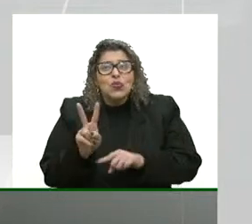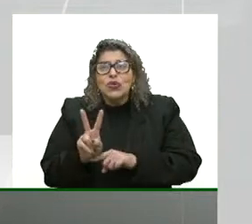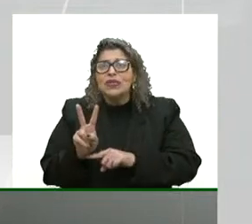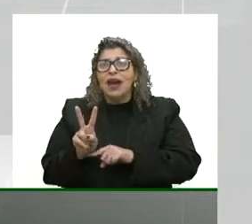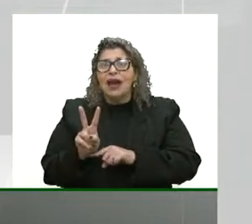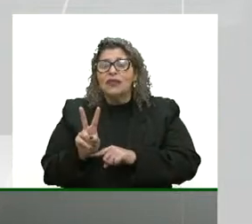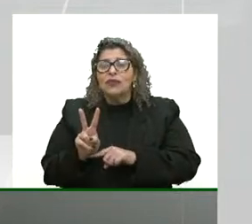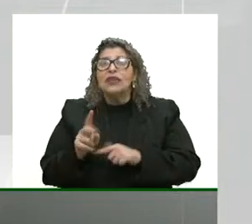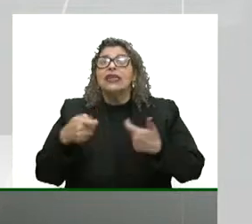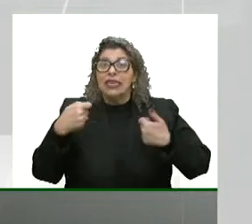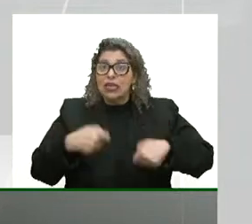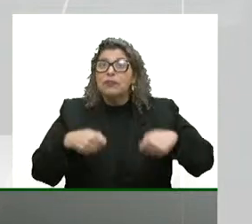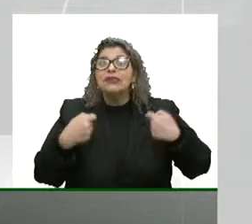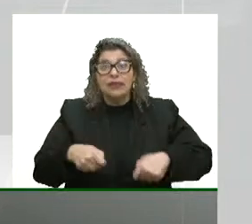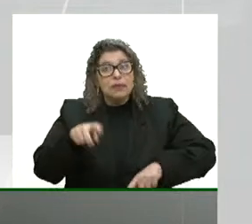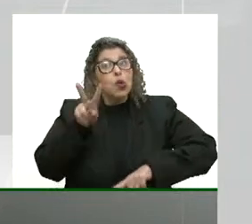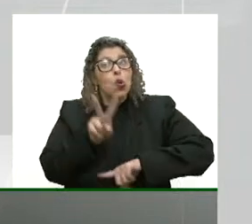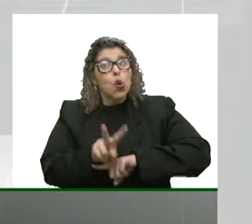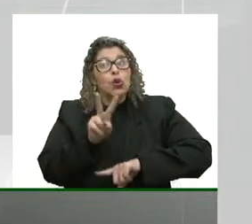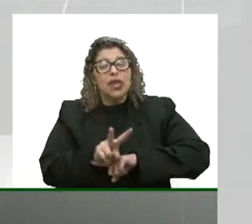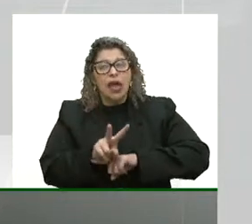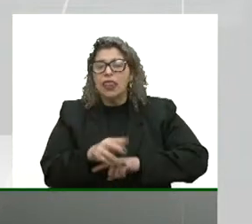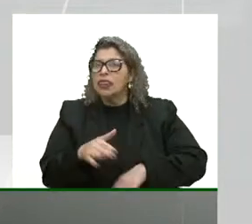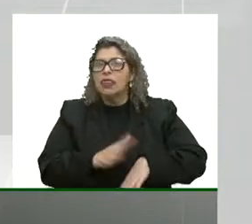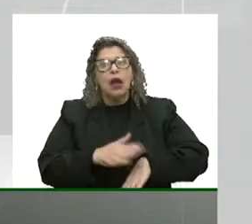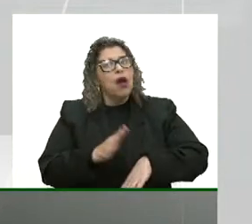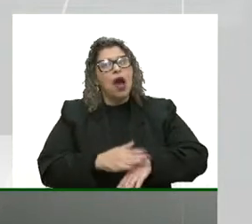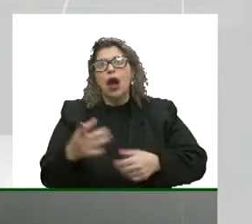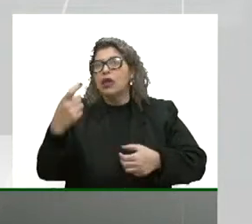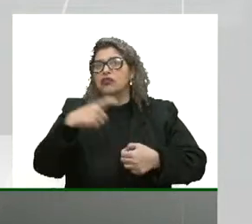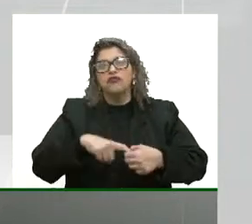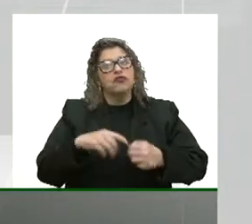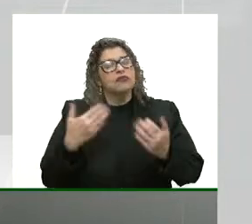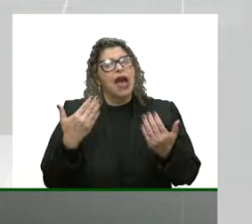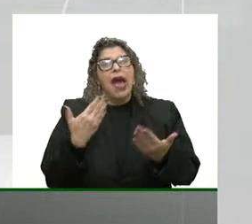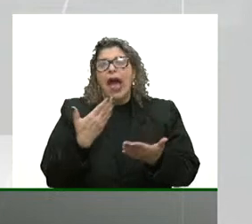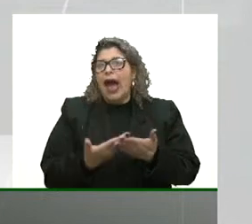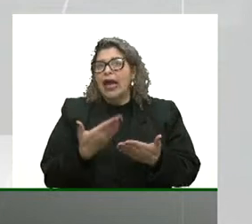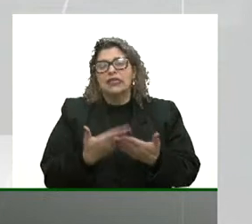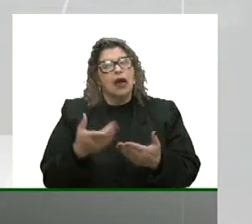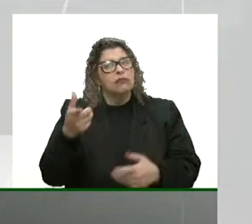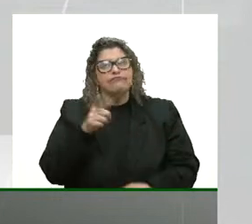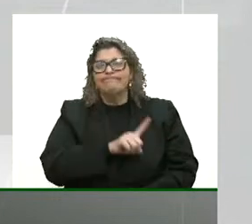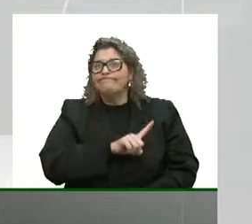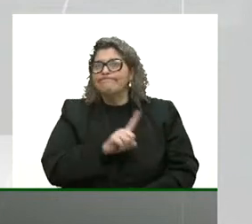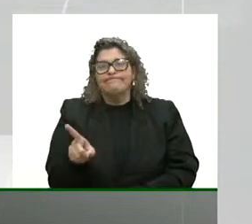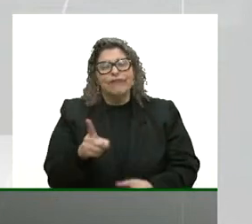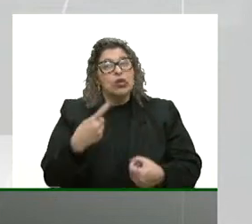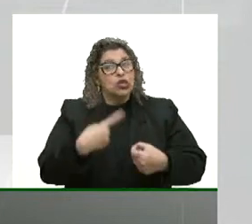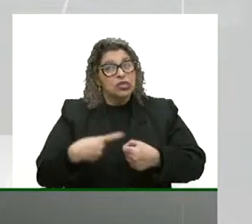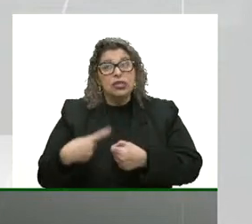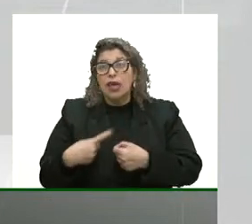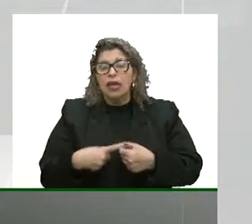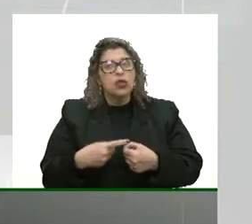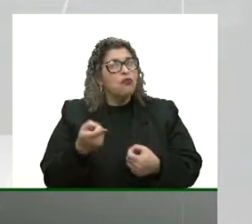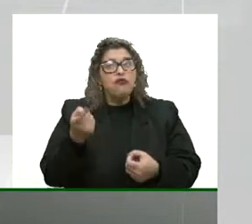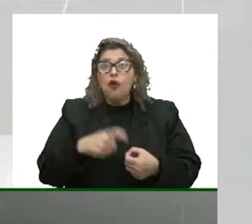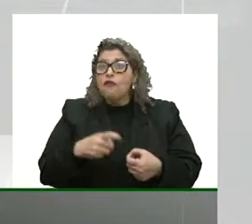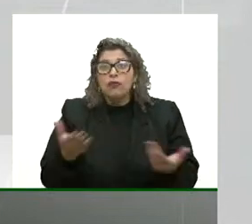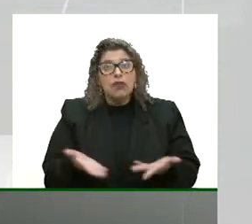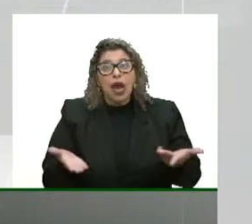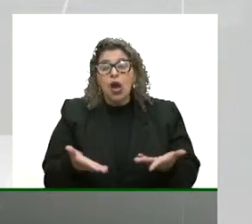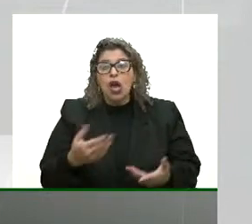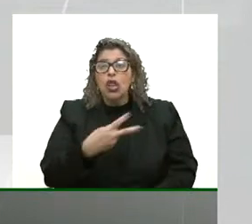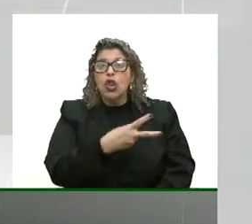ajuda a proteger a vida. Não é hora de voltar às aulas. Muitos municípios estão decidindo, não voltamos esse ano. A